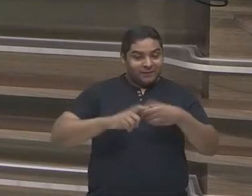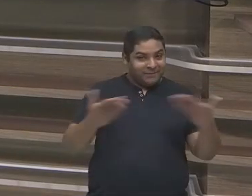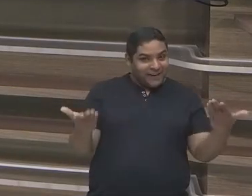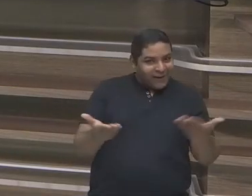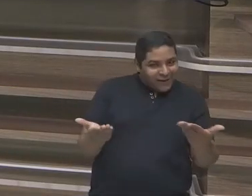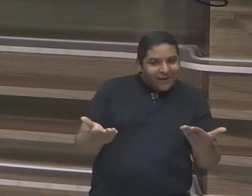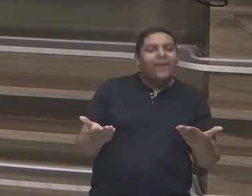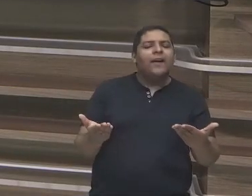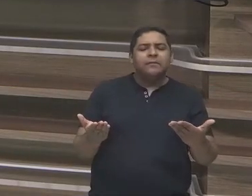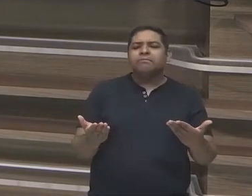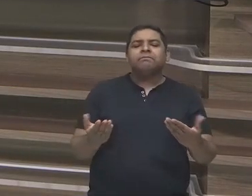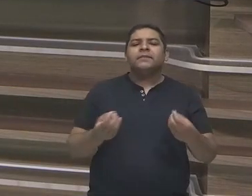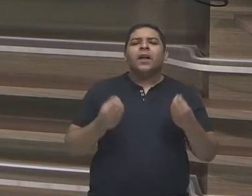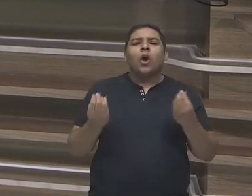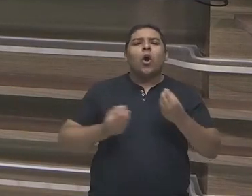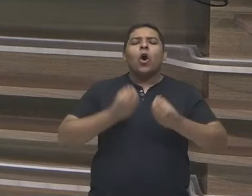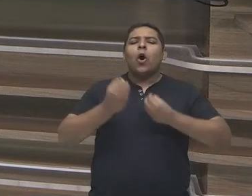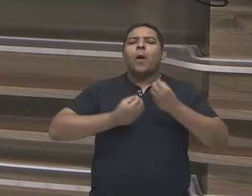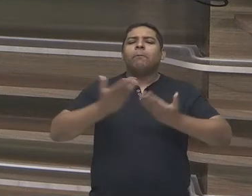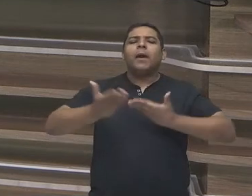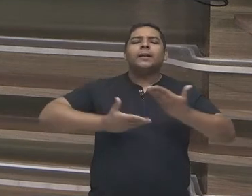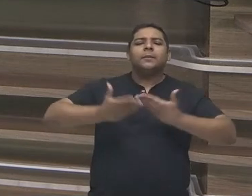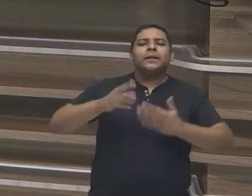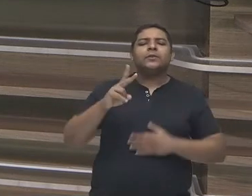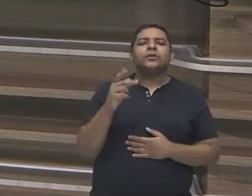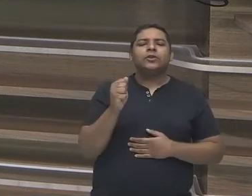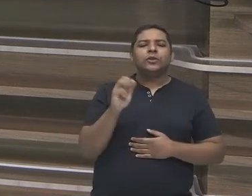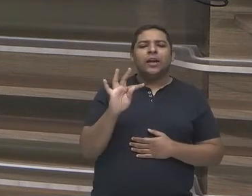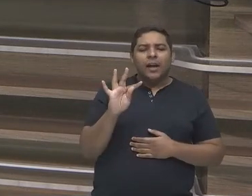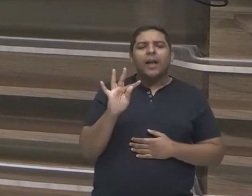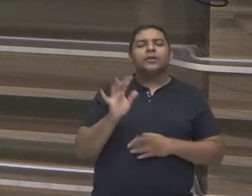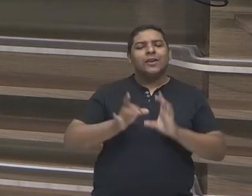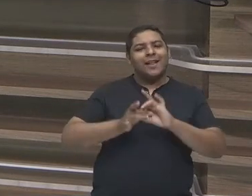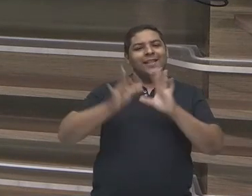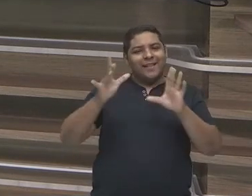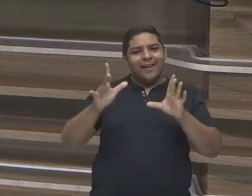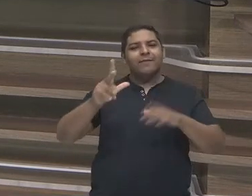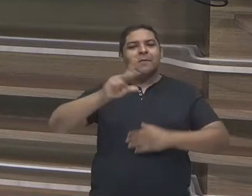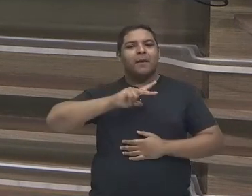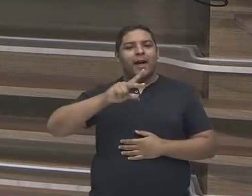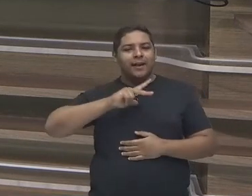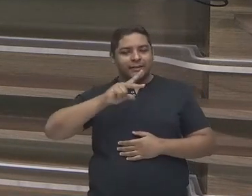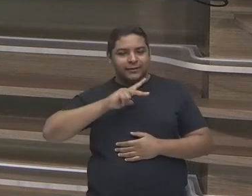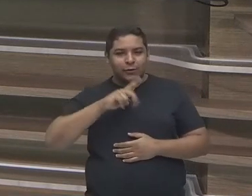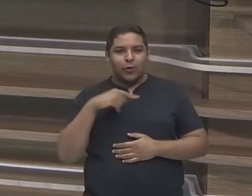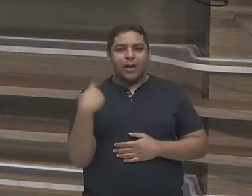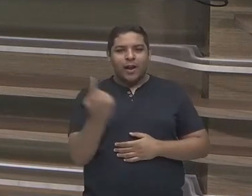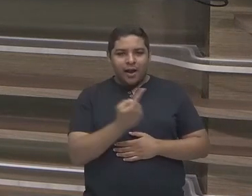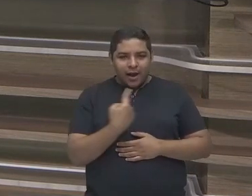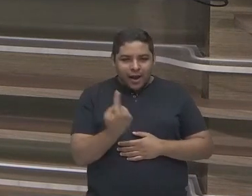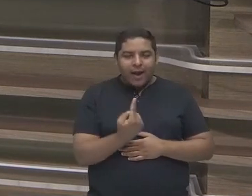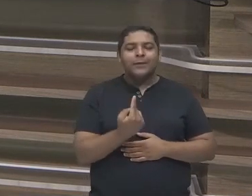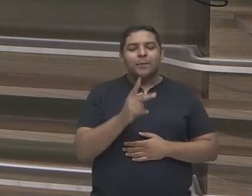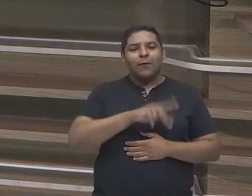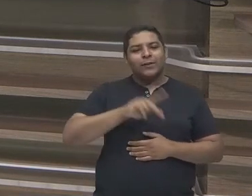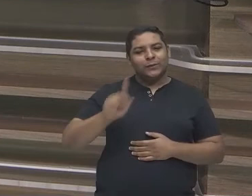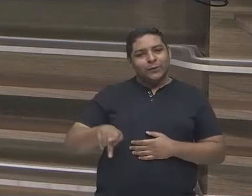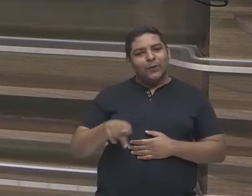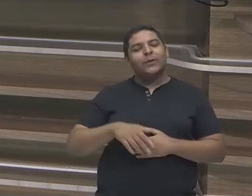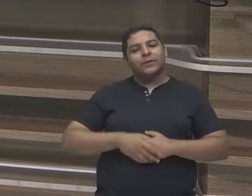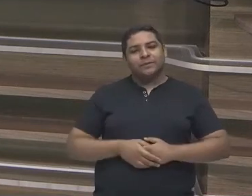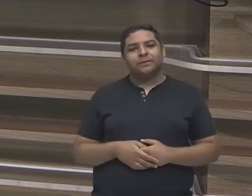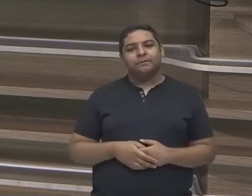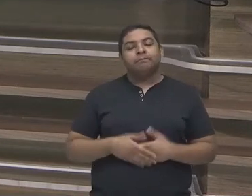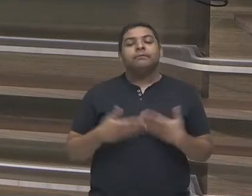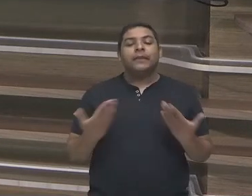Voltamos. Então, como é que está a participação de vocês aí no chat? Fiquem à vontade também para mandar as respostas de vocês no nosso privado, tá bom?